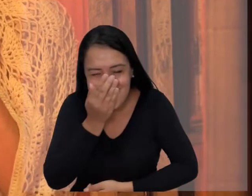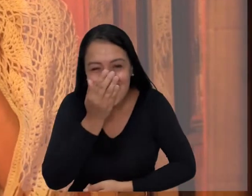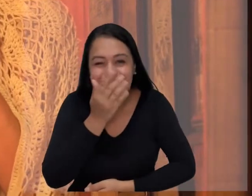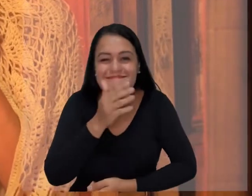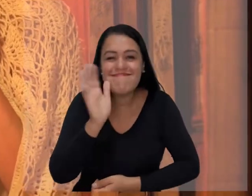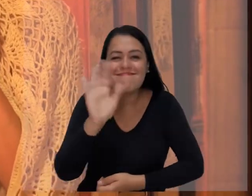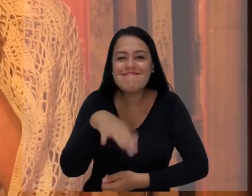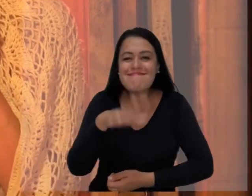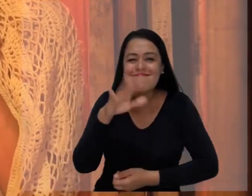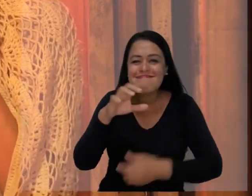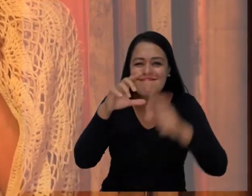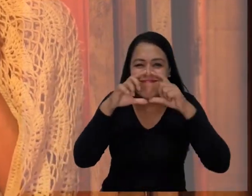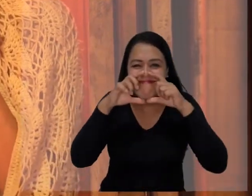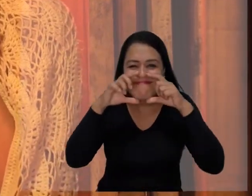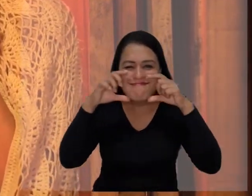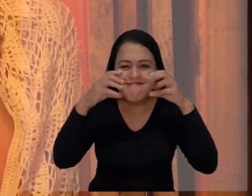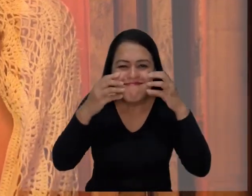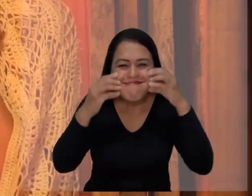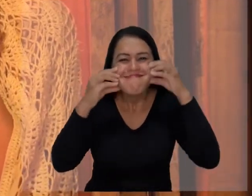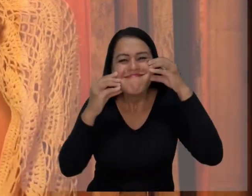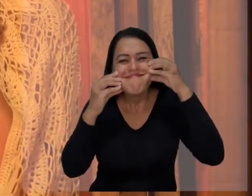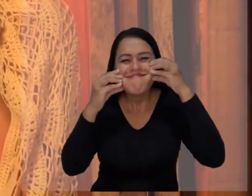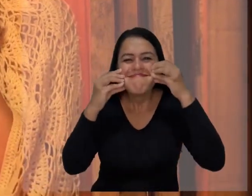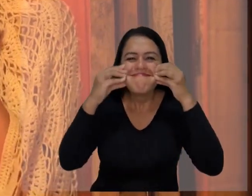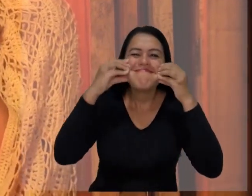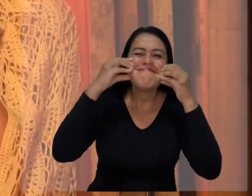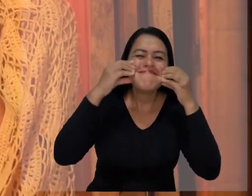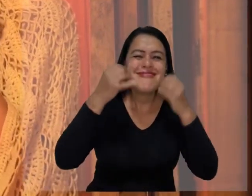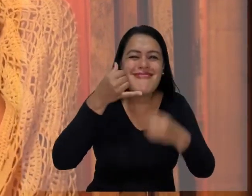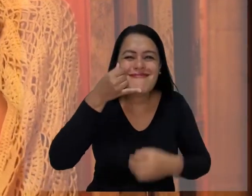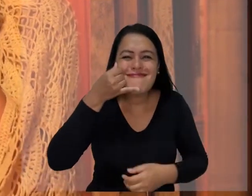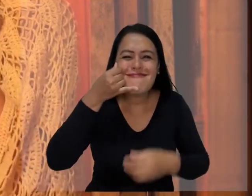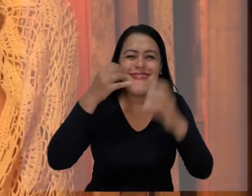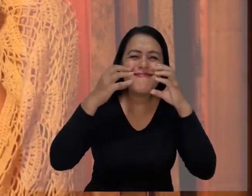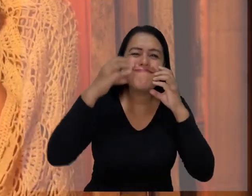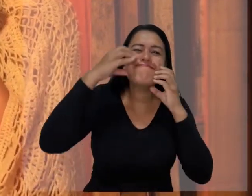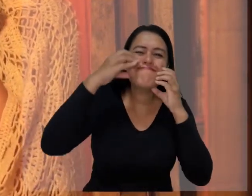Deixa eu arrumar a máscara. Que a gente fala e fica